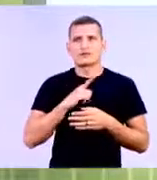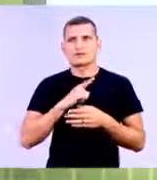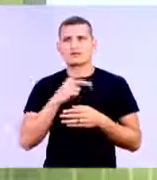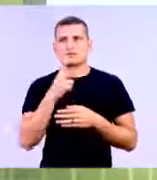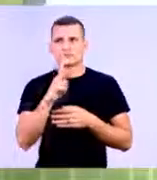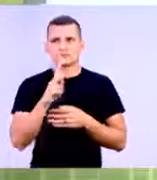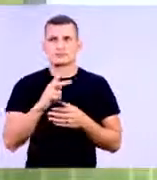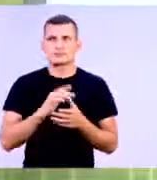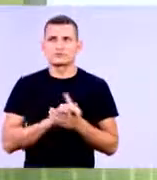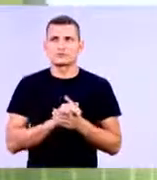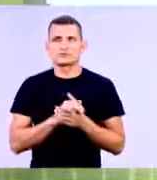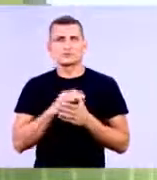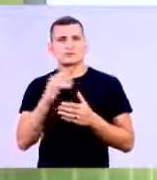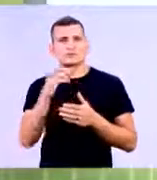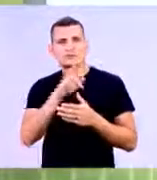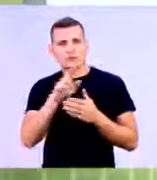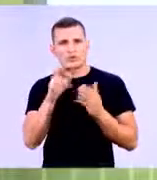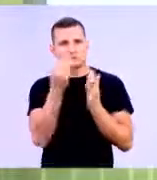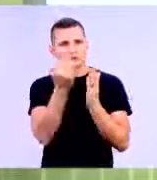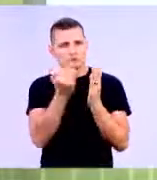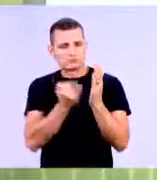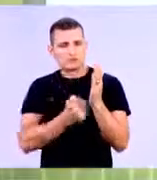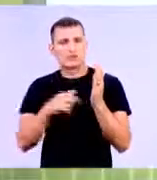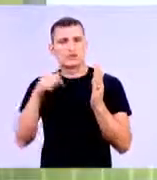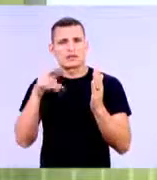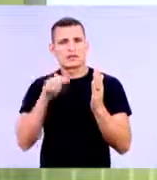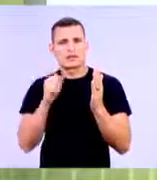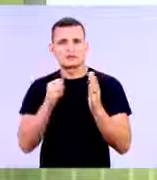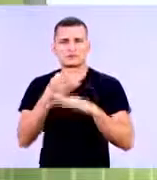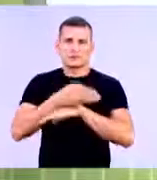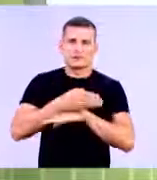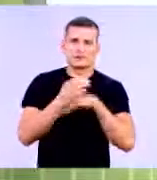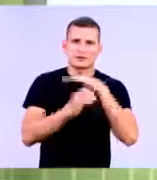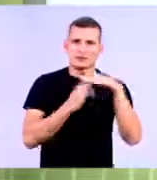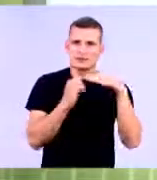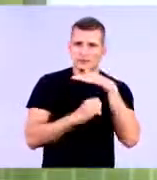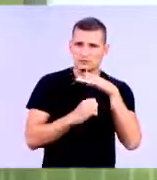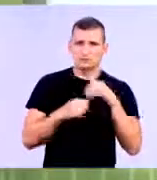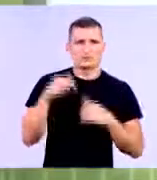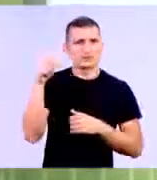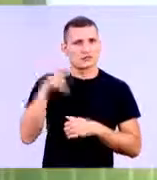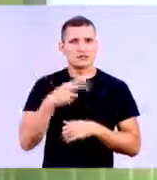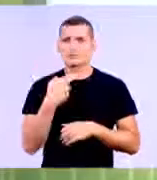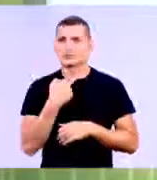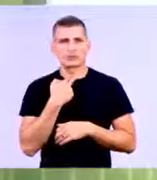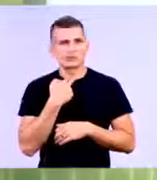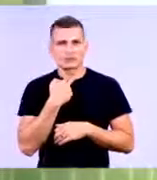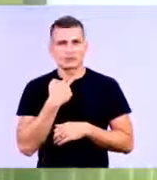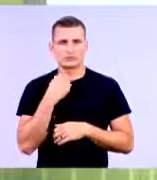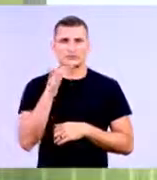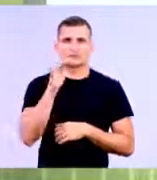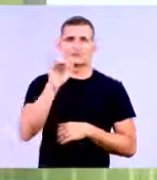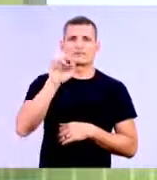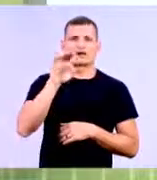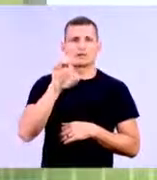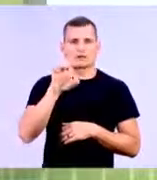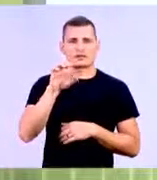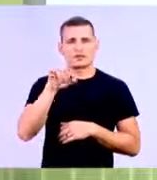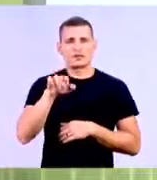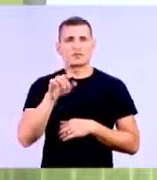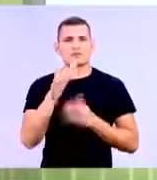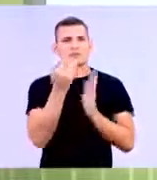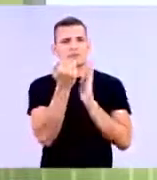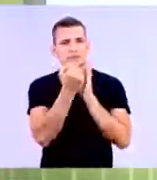prancheta os nomes de quem pode entrar na empresa e quem não pode. Tá? Então o firewall nada mais é do que um programa